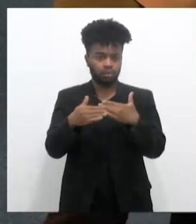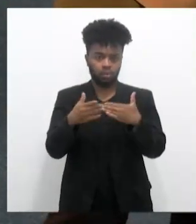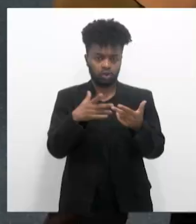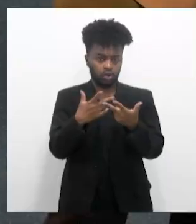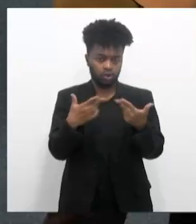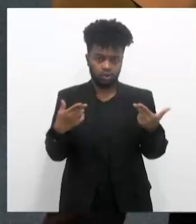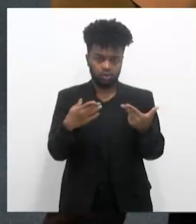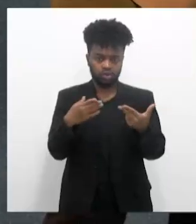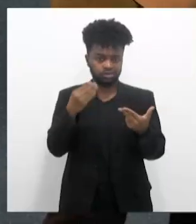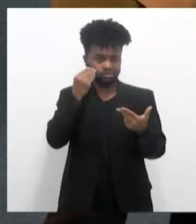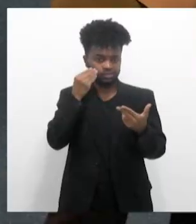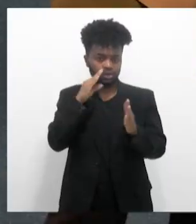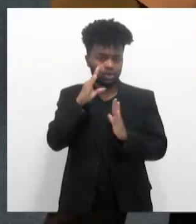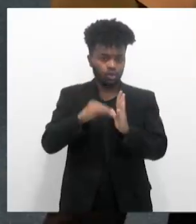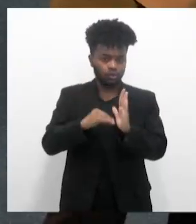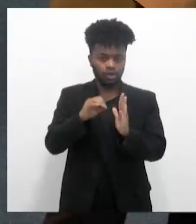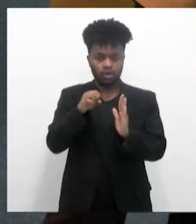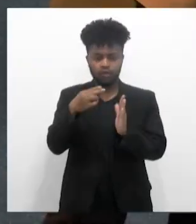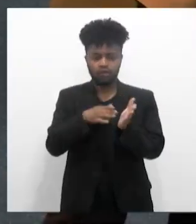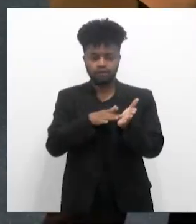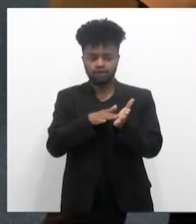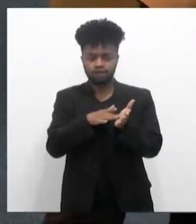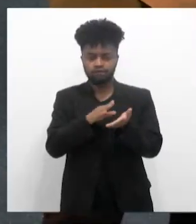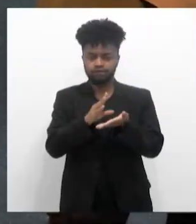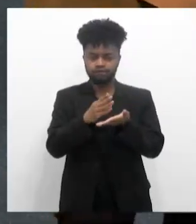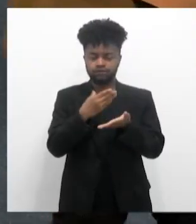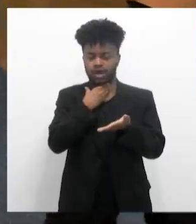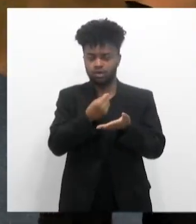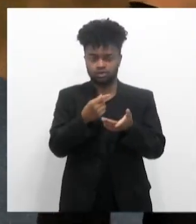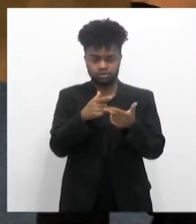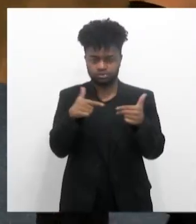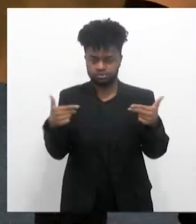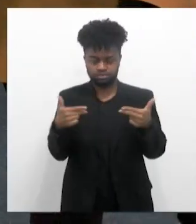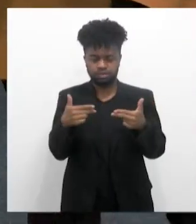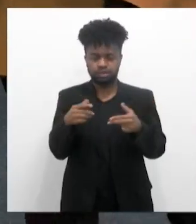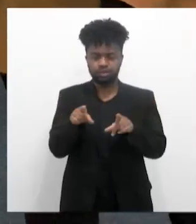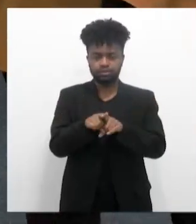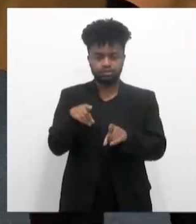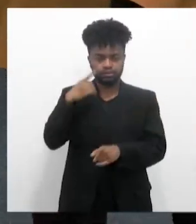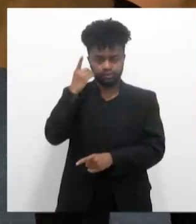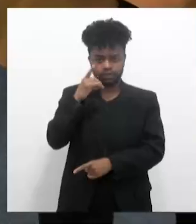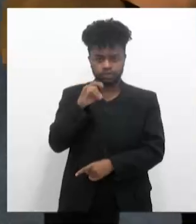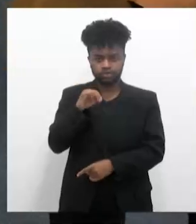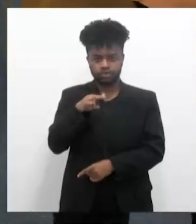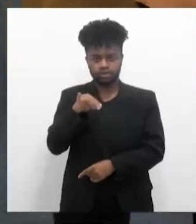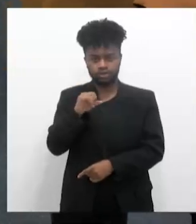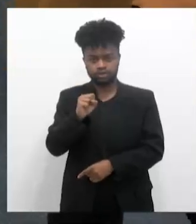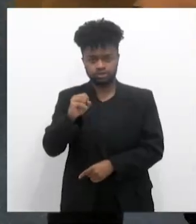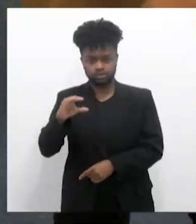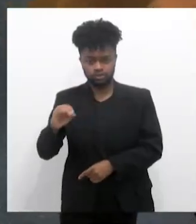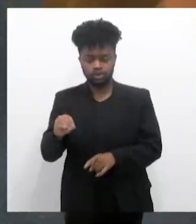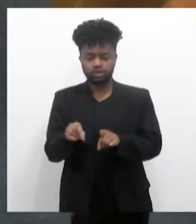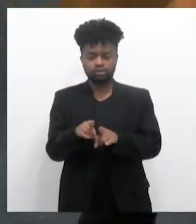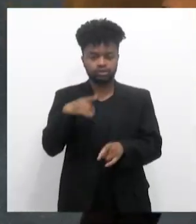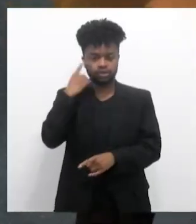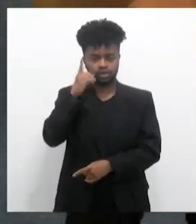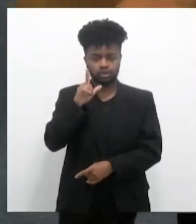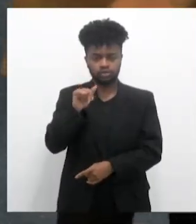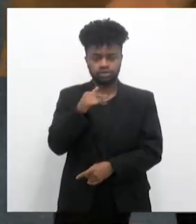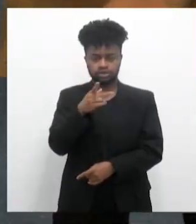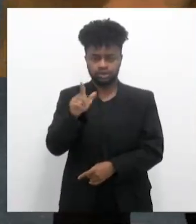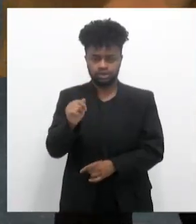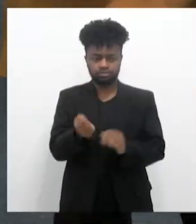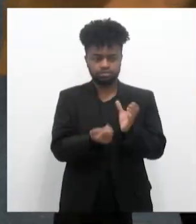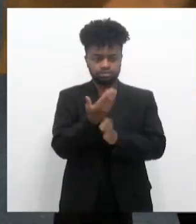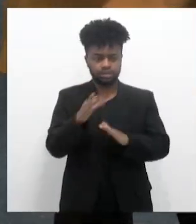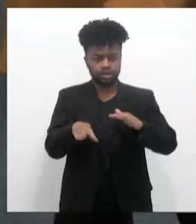de clonagem ou de falsificação. O próprio deputado Dionísio, deputada Lucinha, outros deputados fizeram